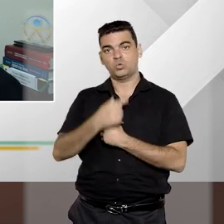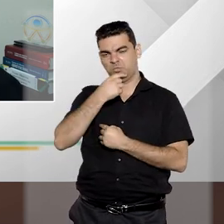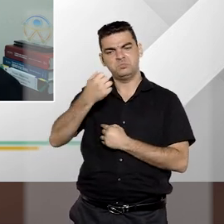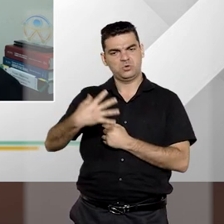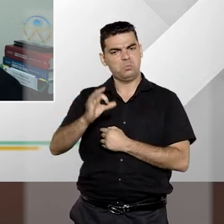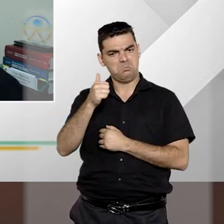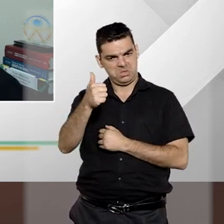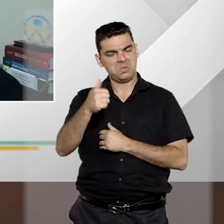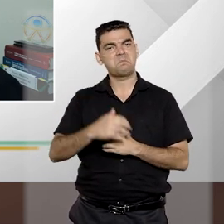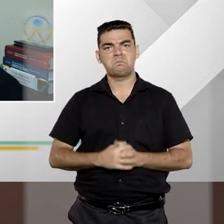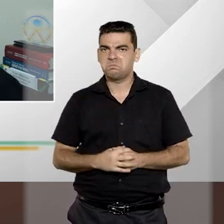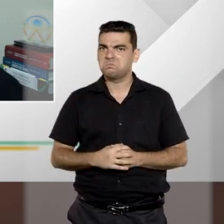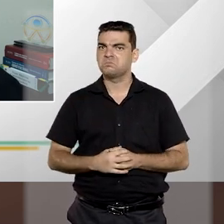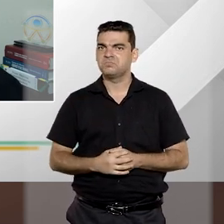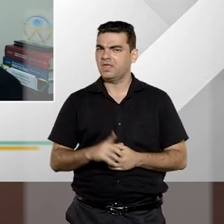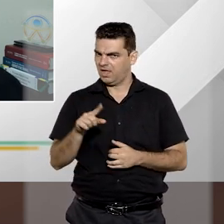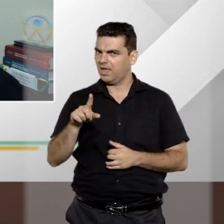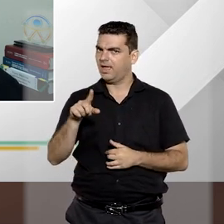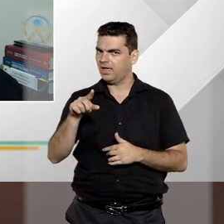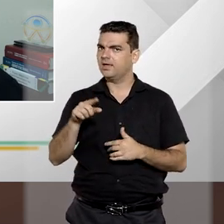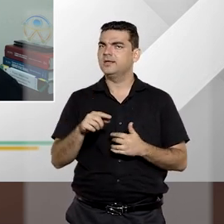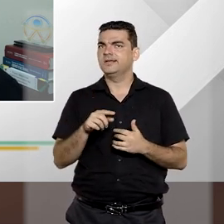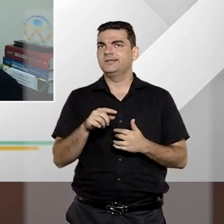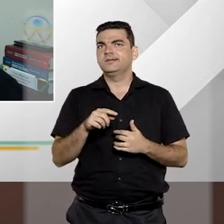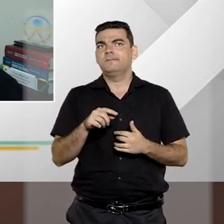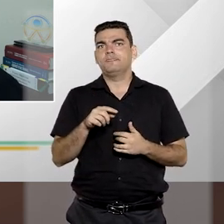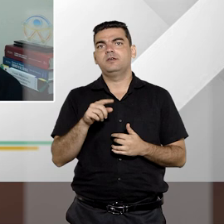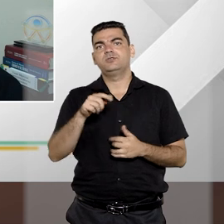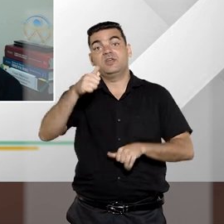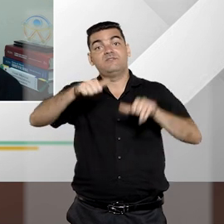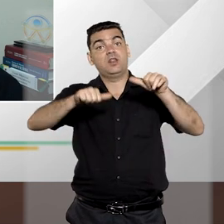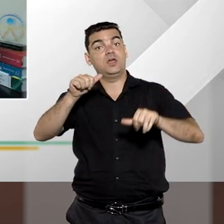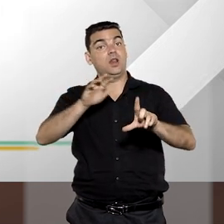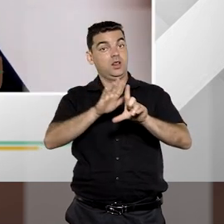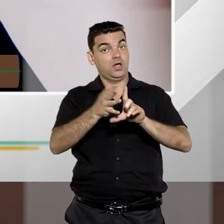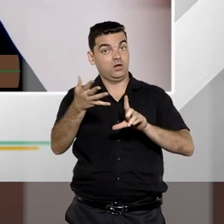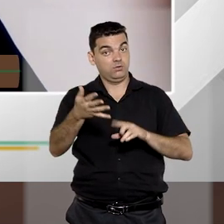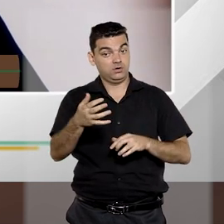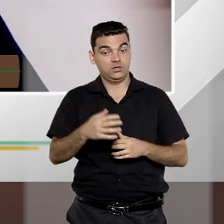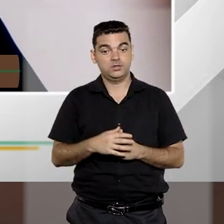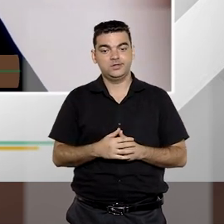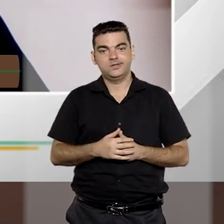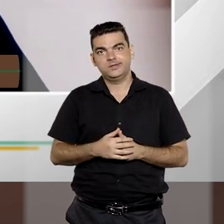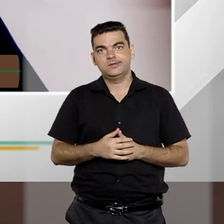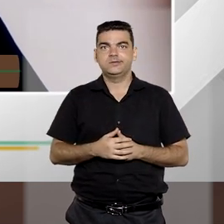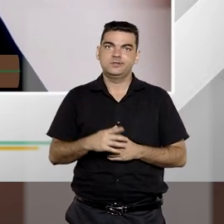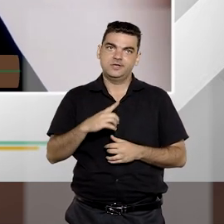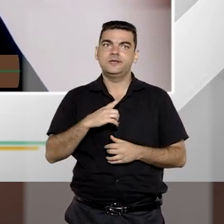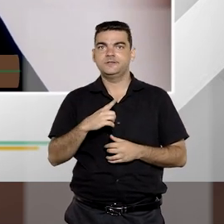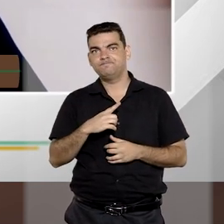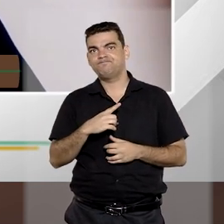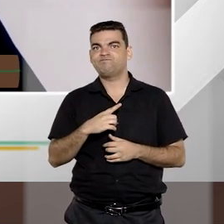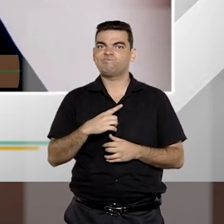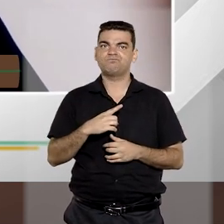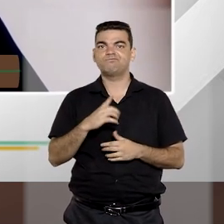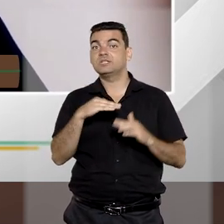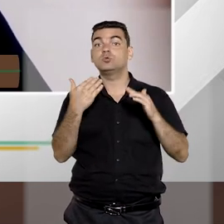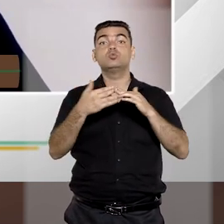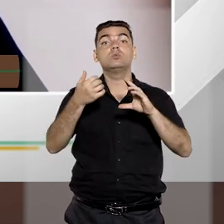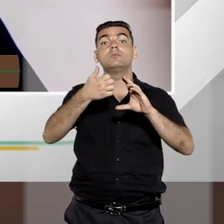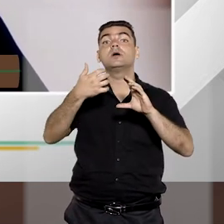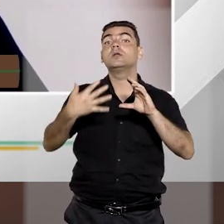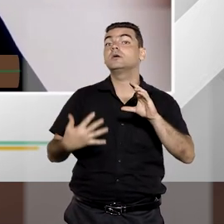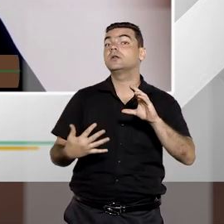falou muito bem, né? Assim, se a gente for verificar a legislação em si, ela traz todas as